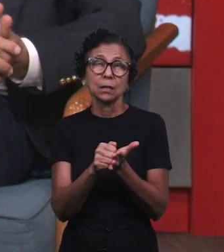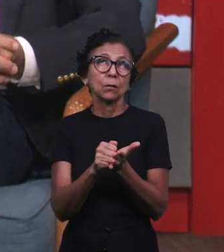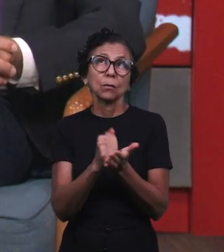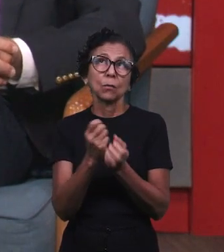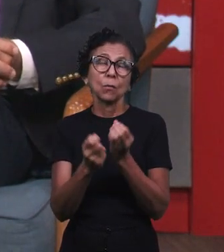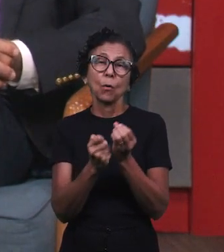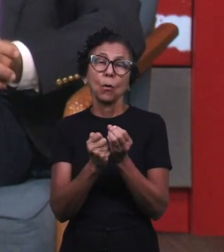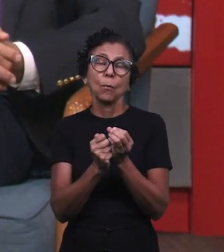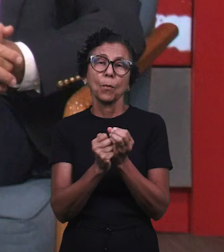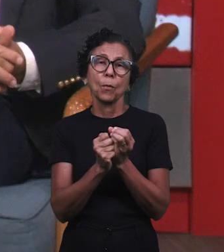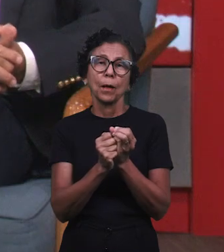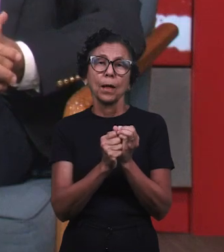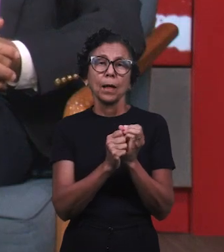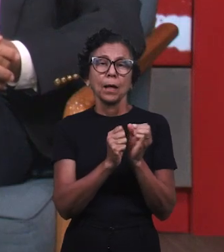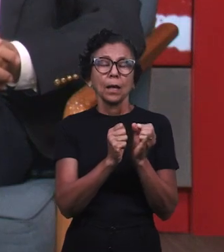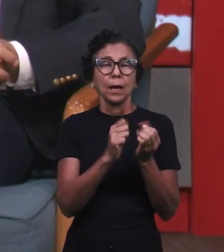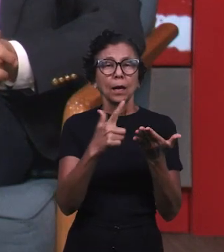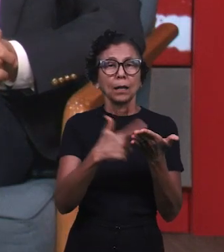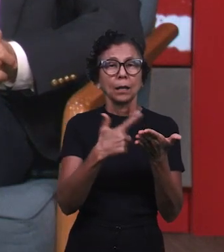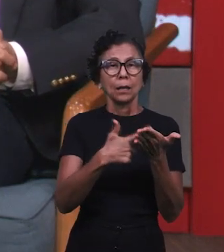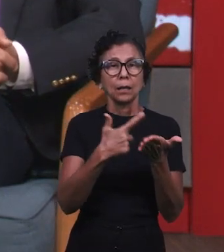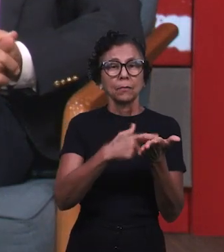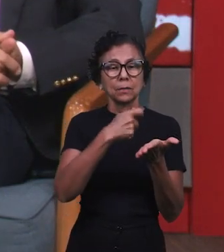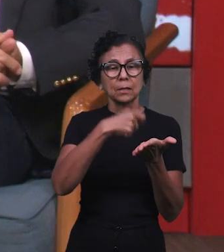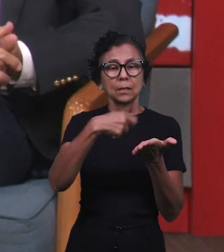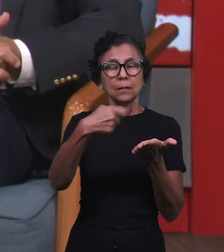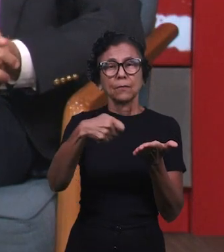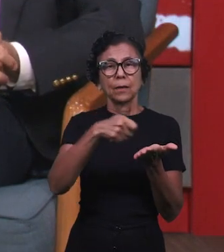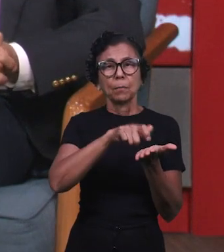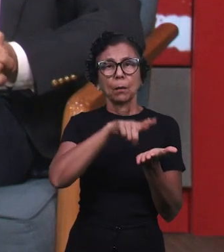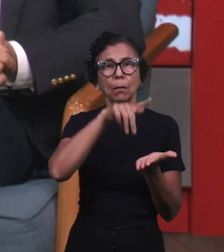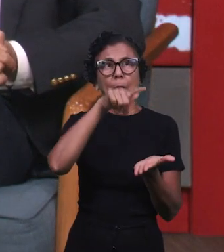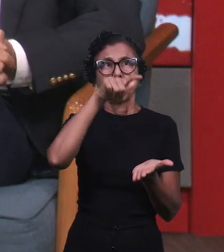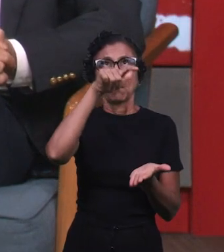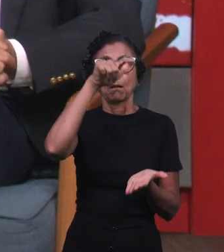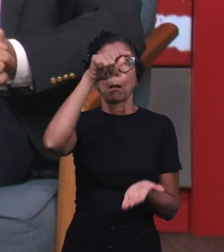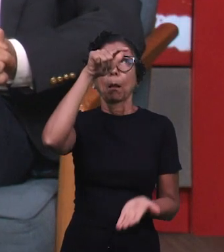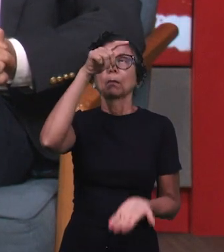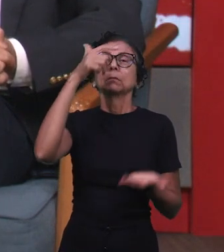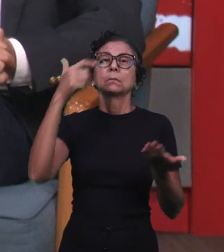Isso mesmo já foi dito, está escrito.